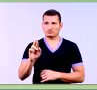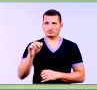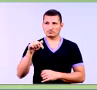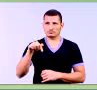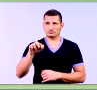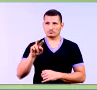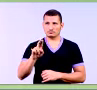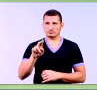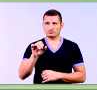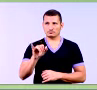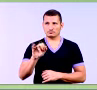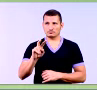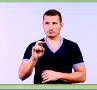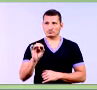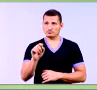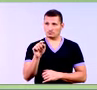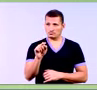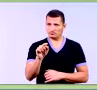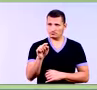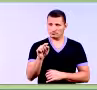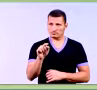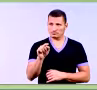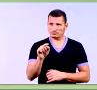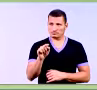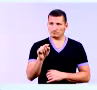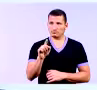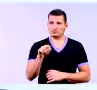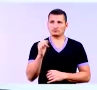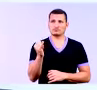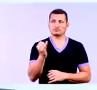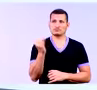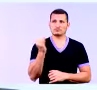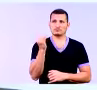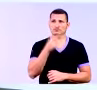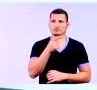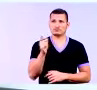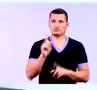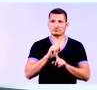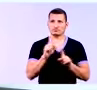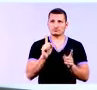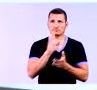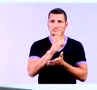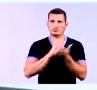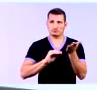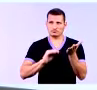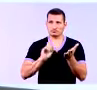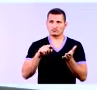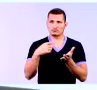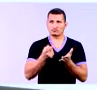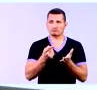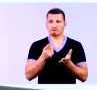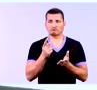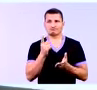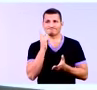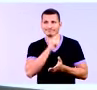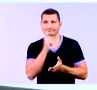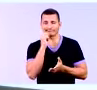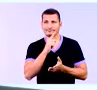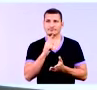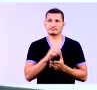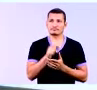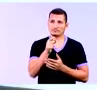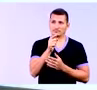arquivo, neste caso, é uma observação importante para vocês não copiarem e depois não funcionar. Este